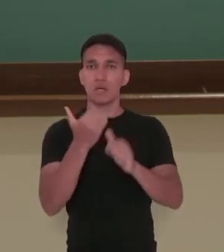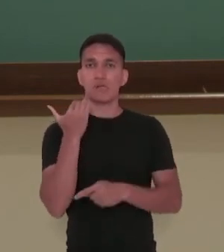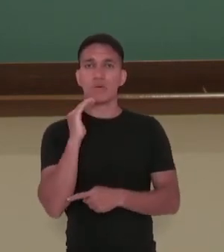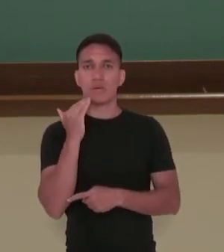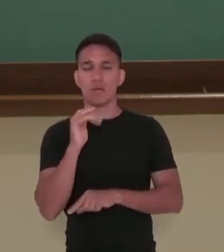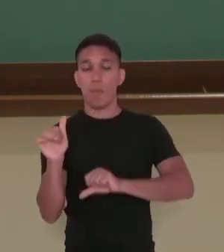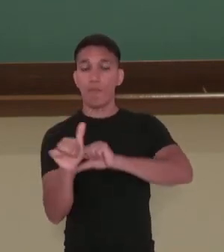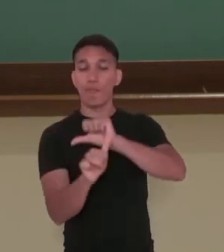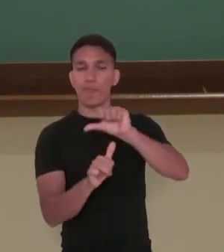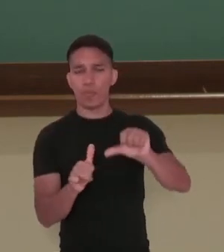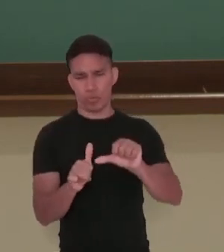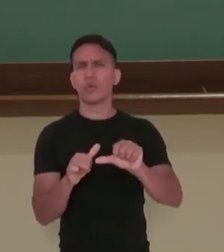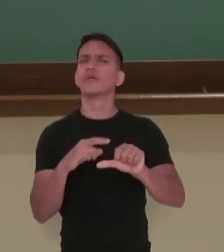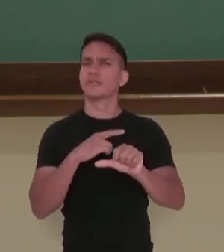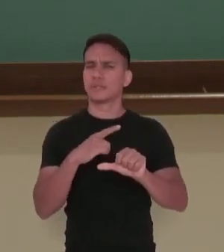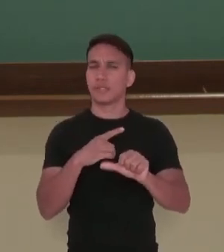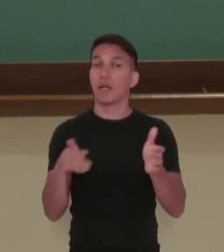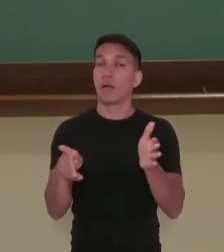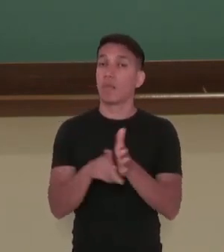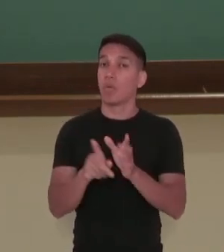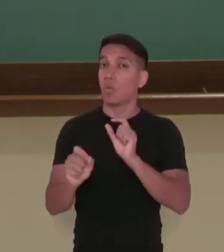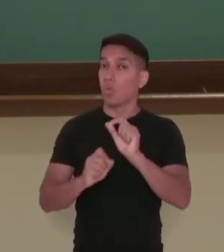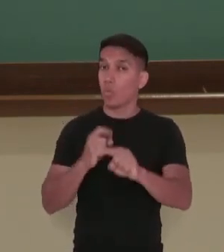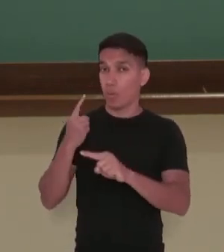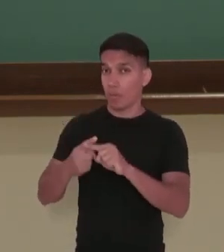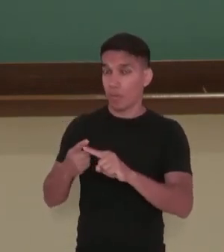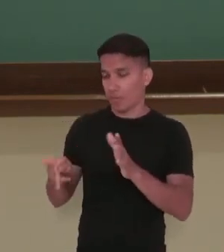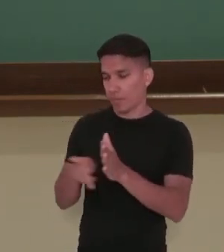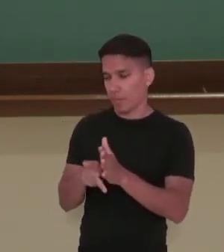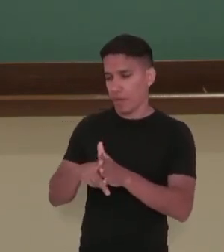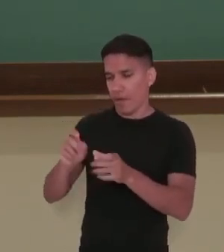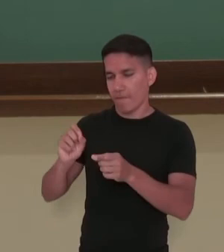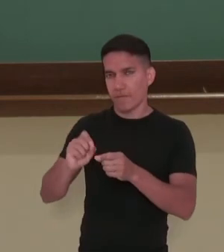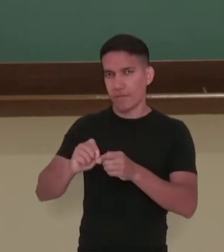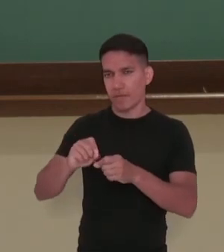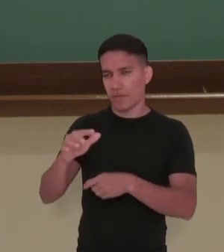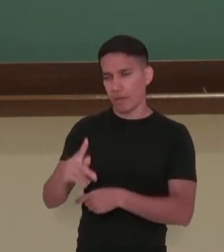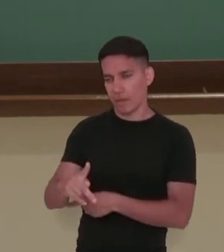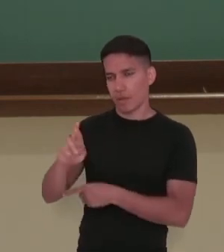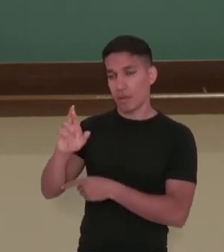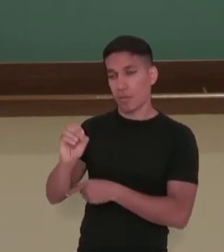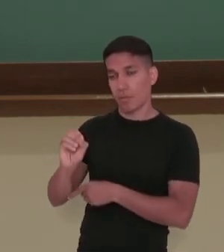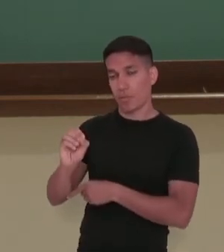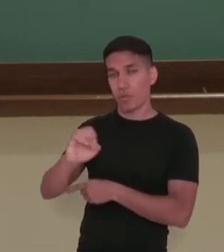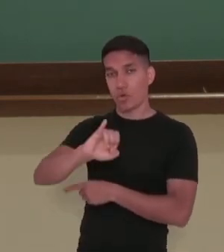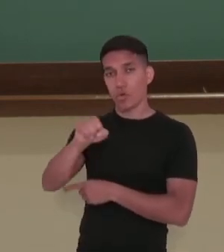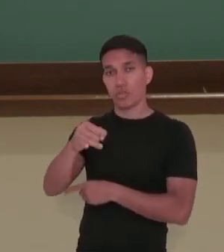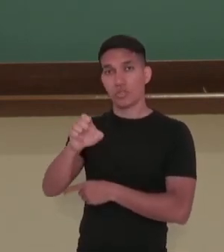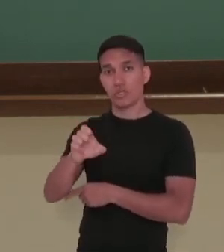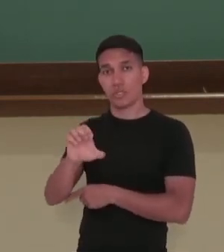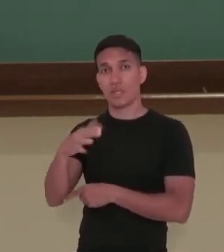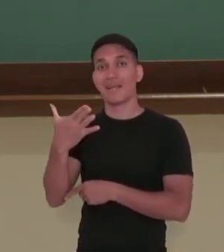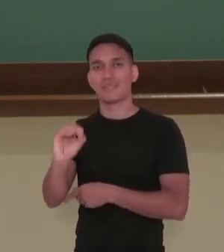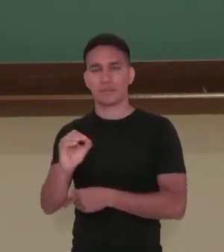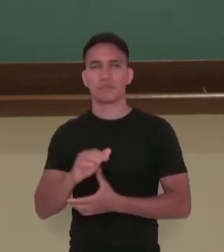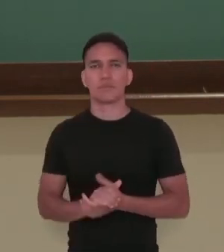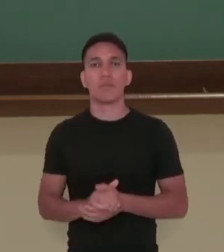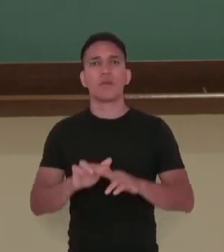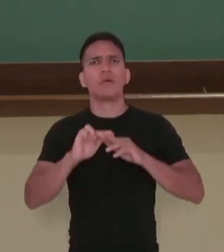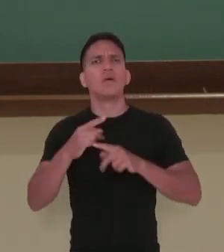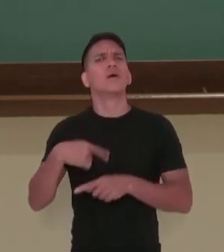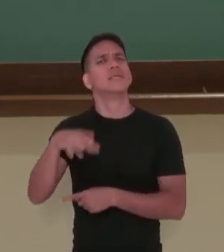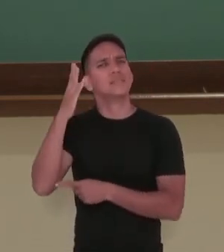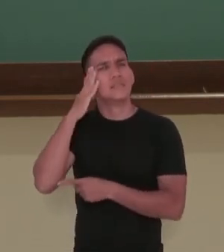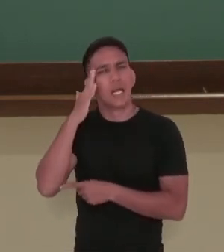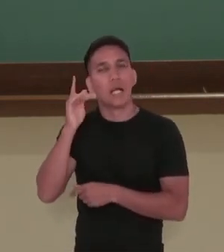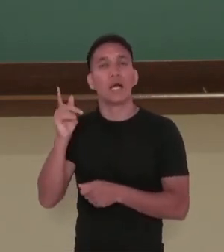essas distorções são feitas a partir das projeções, ok? Então a projeção cartográfica, ela nada mais é do que